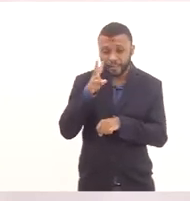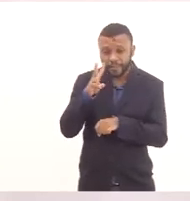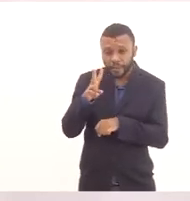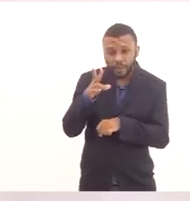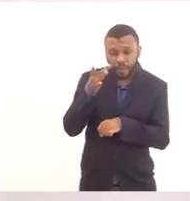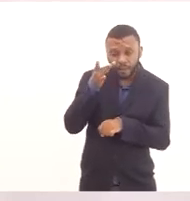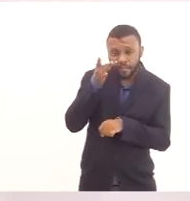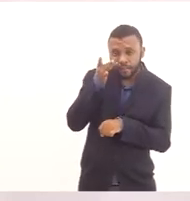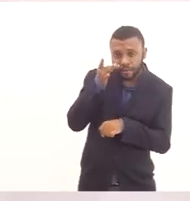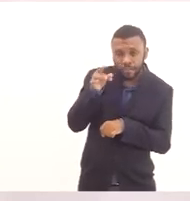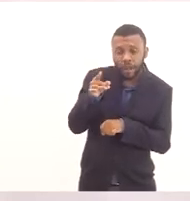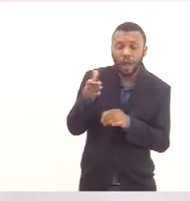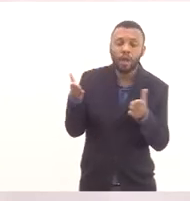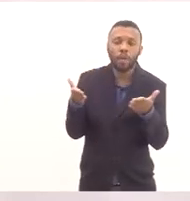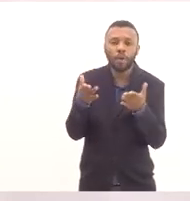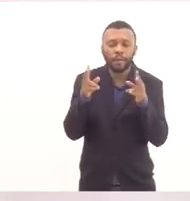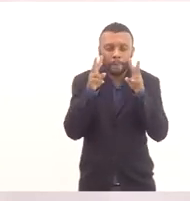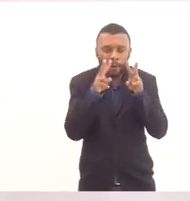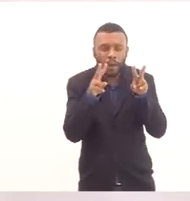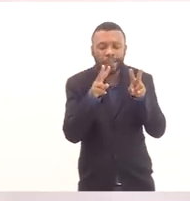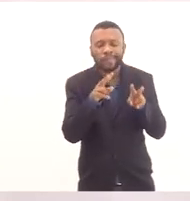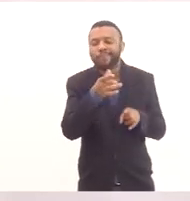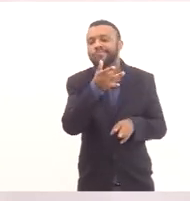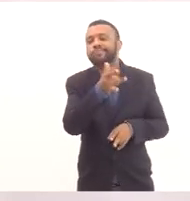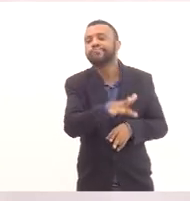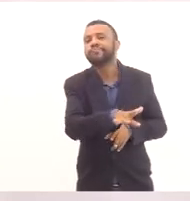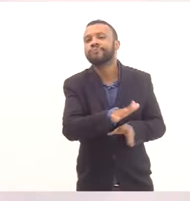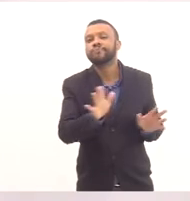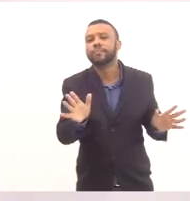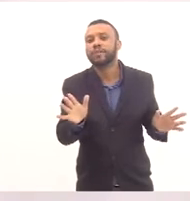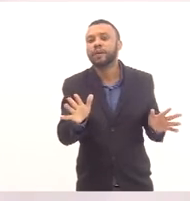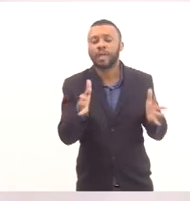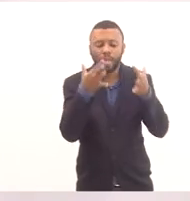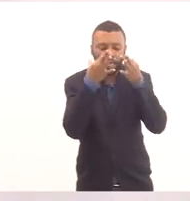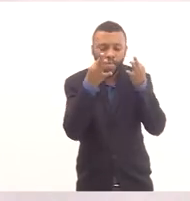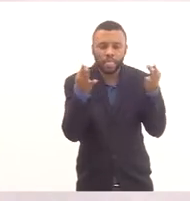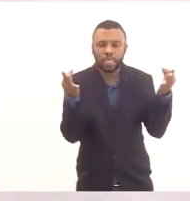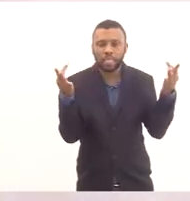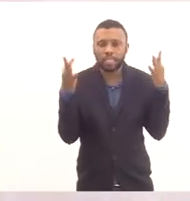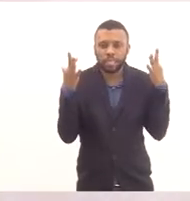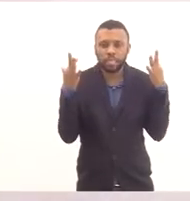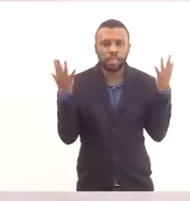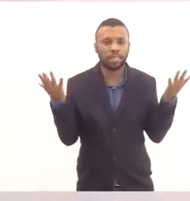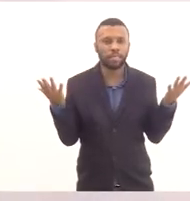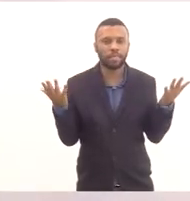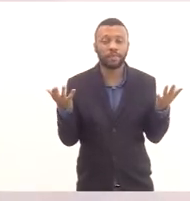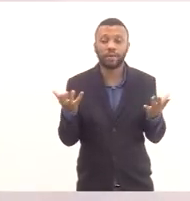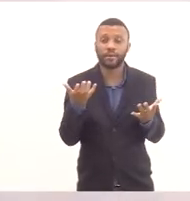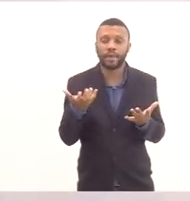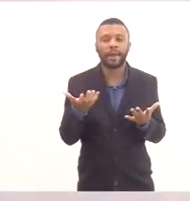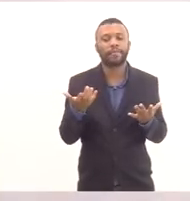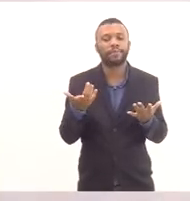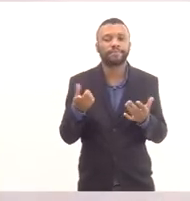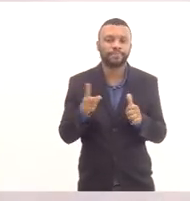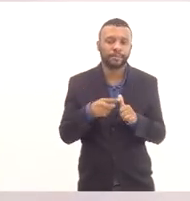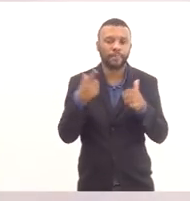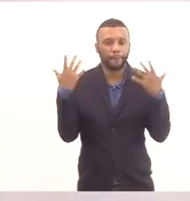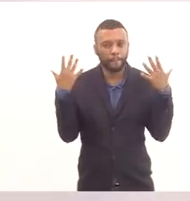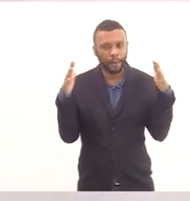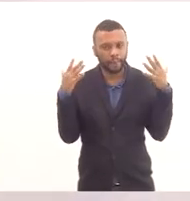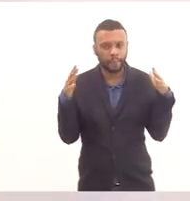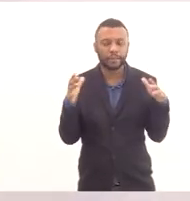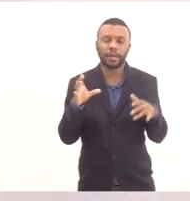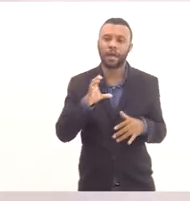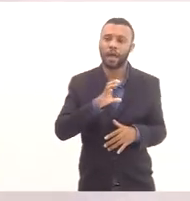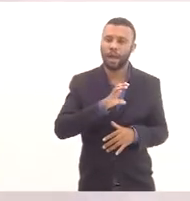e hoje eu tenho visto é um total descaso então assim eu vejo eu quero parabenizar a